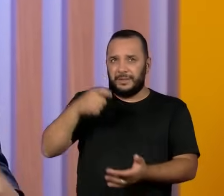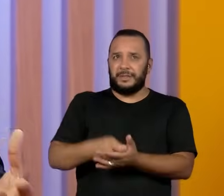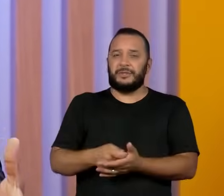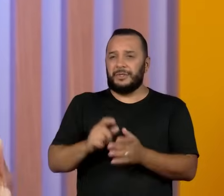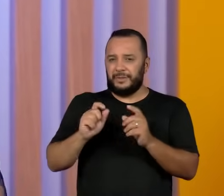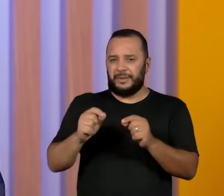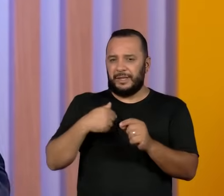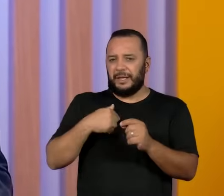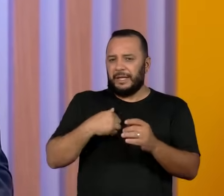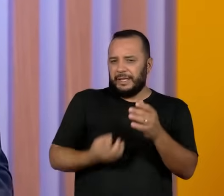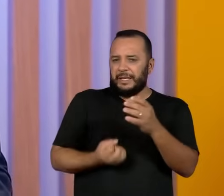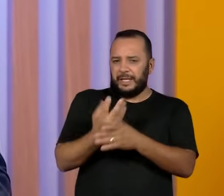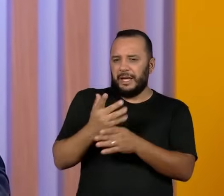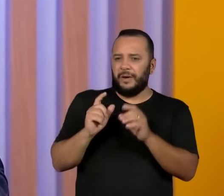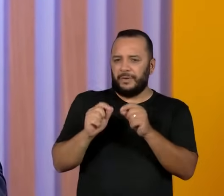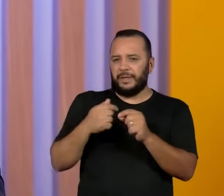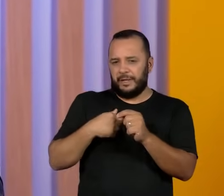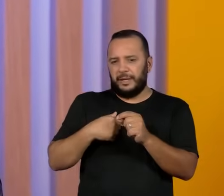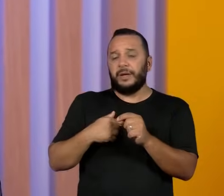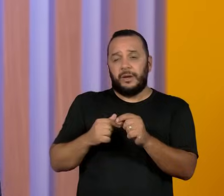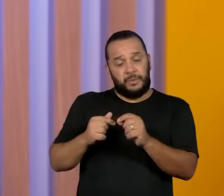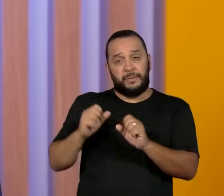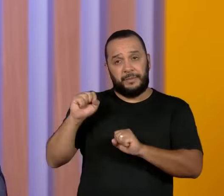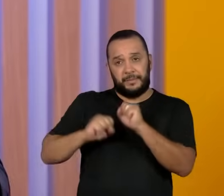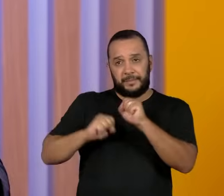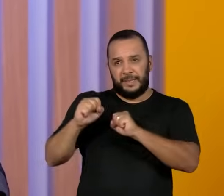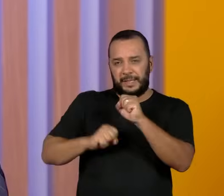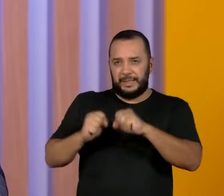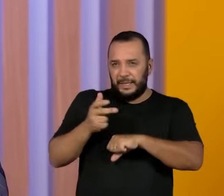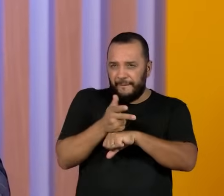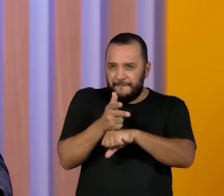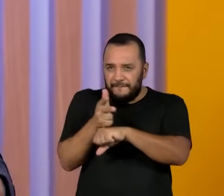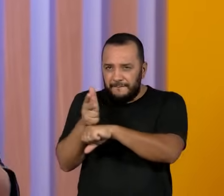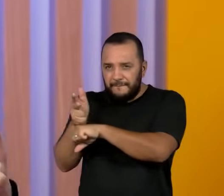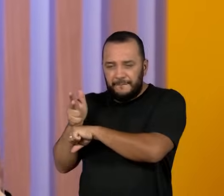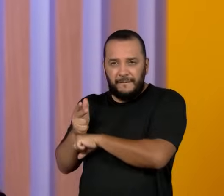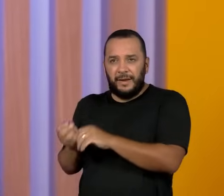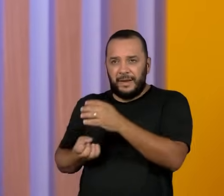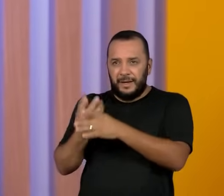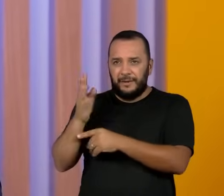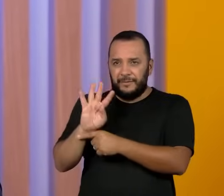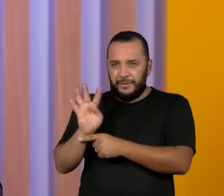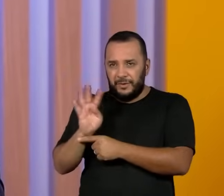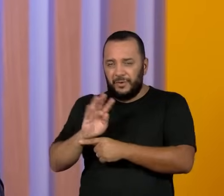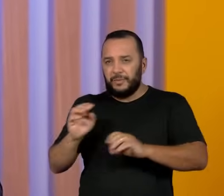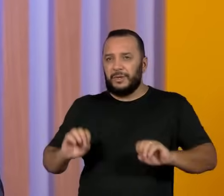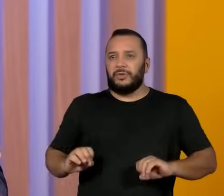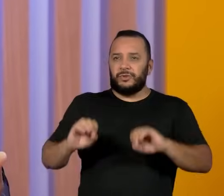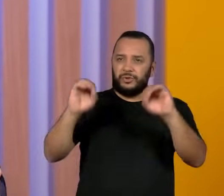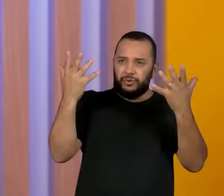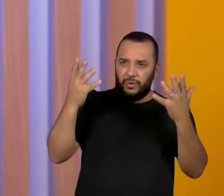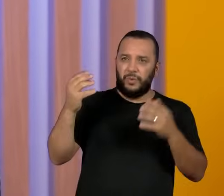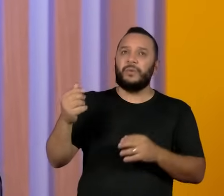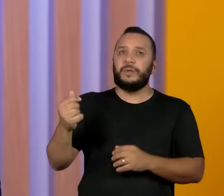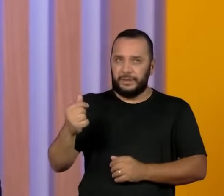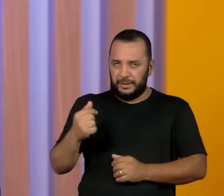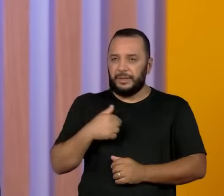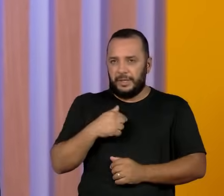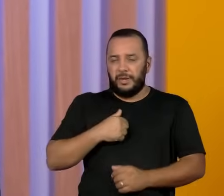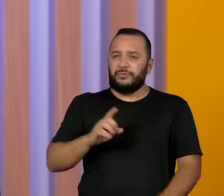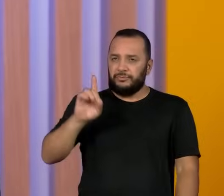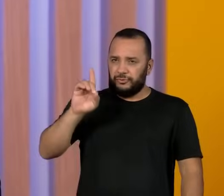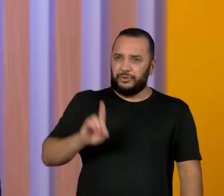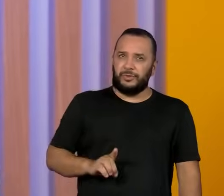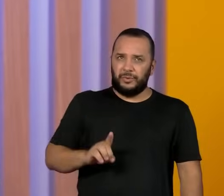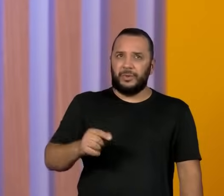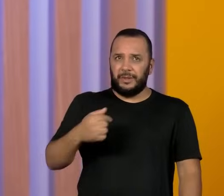Cor, que é uma produtora que se dedica a criar filmes, espetáculos, e me joguei um pouco na direção, então